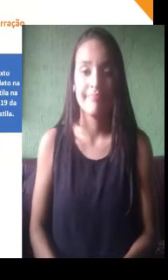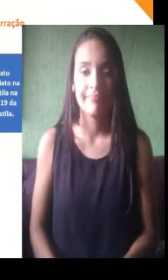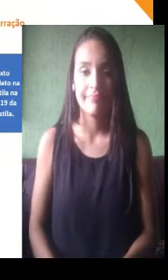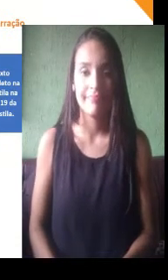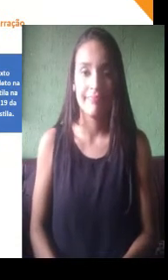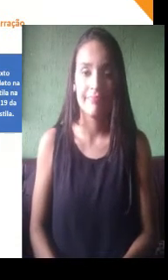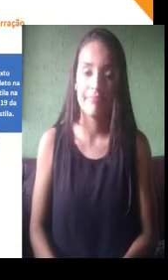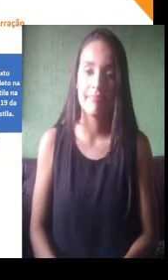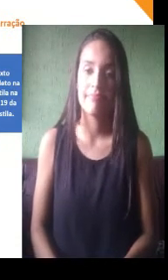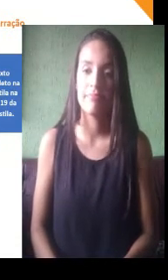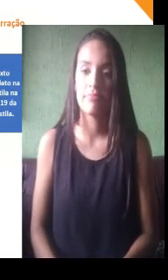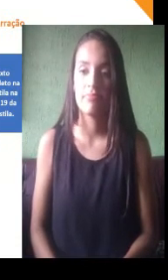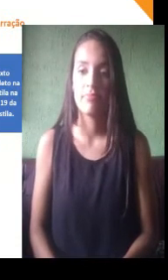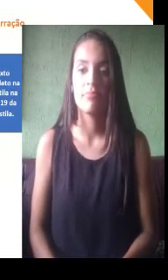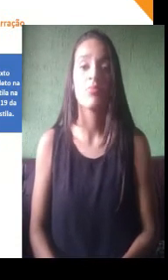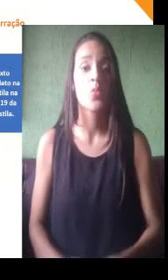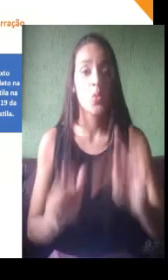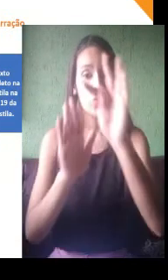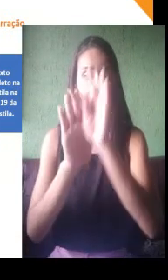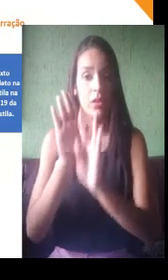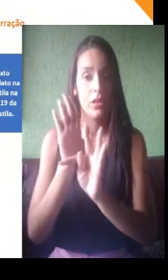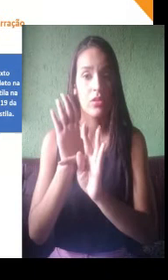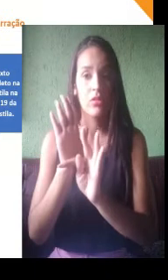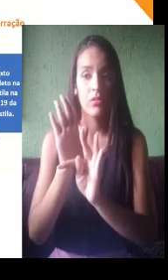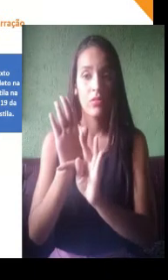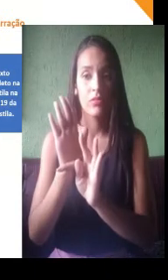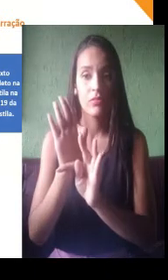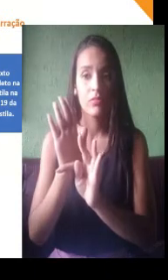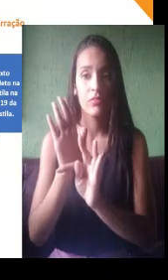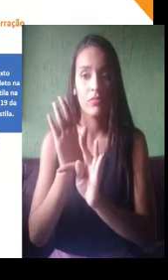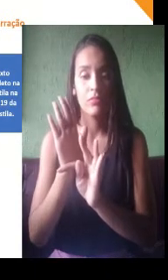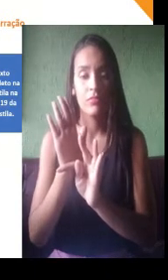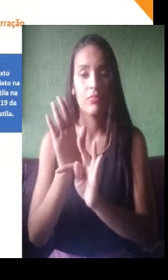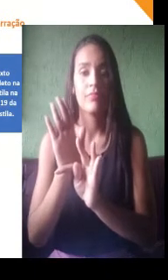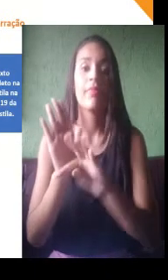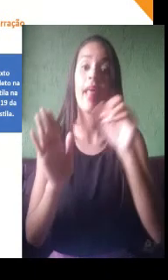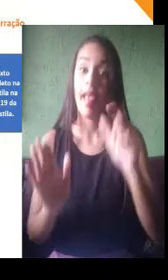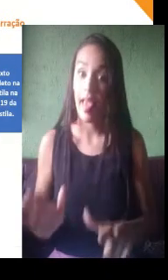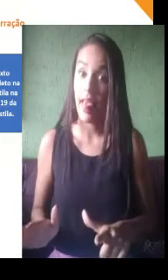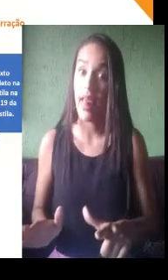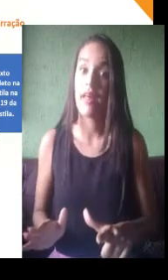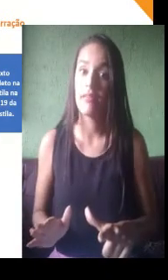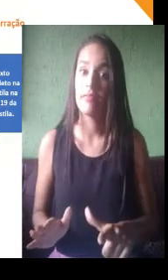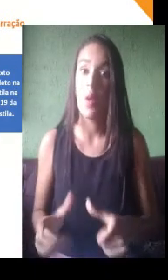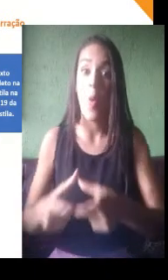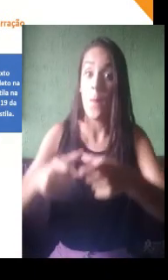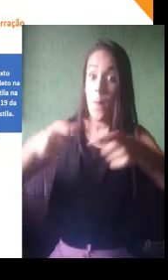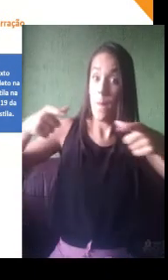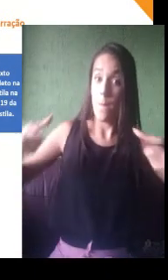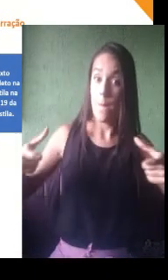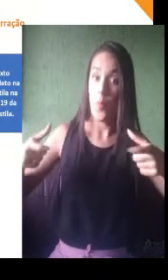sucessivas, assistindo Espanha e Suíça, narrado por Milton Leite, ele me